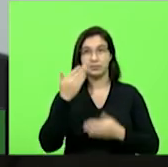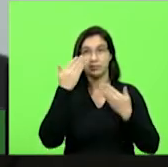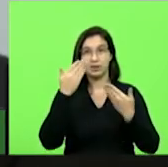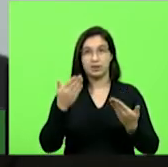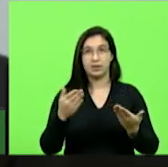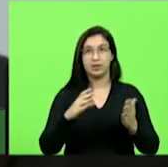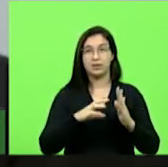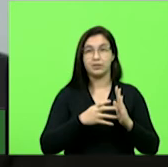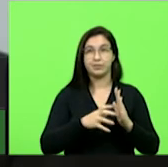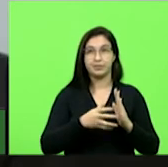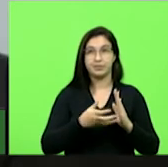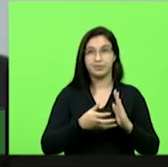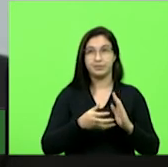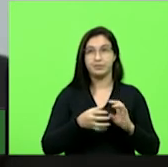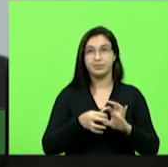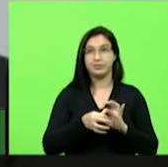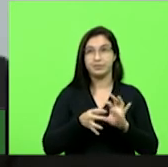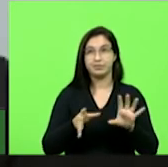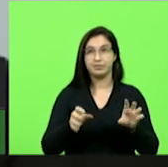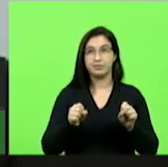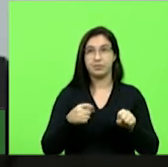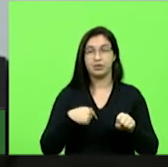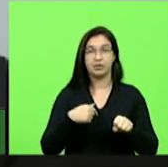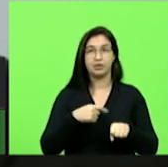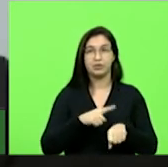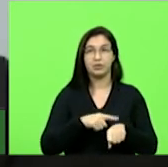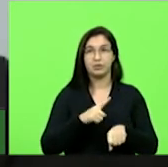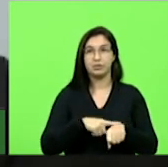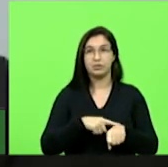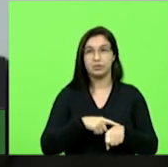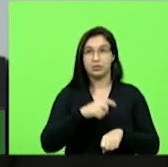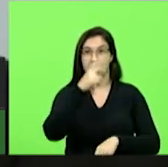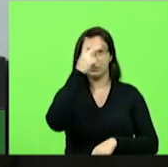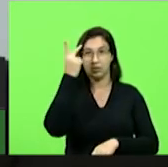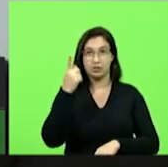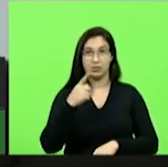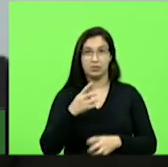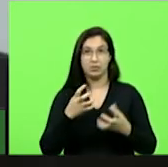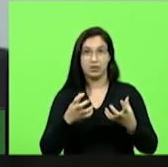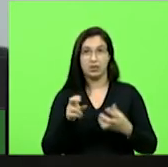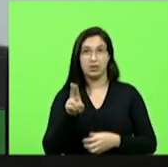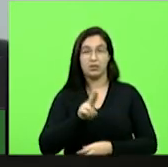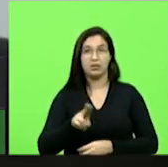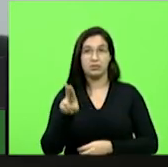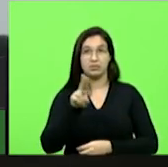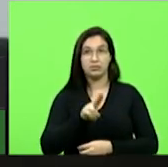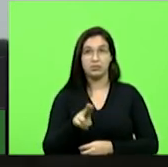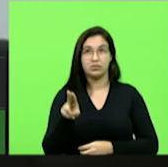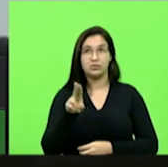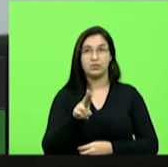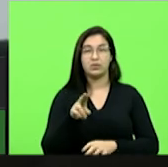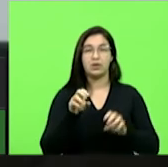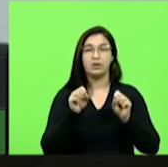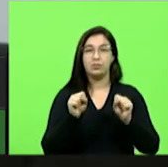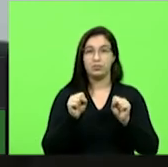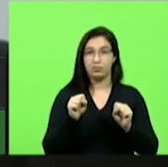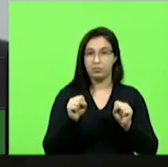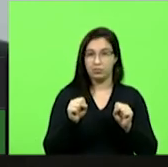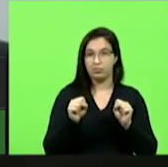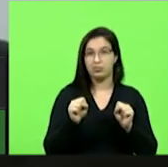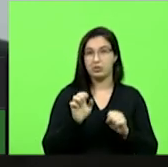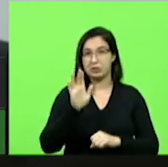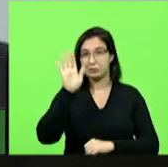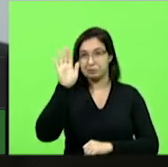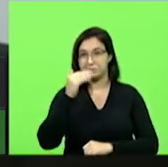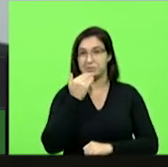por conceder o horário, se algum colega quiser também utilizá-lo, favor,